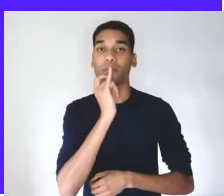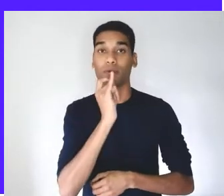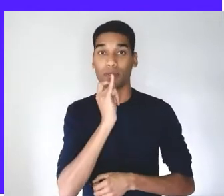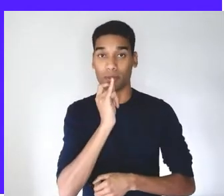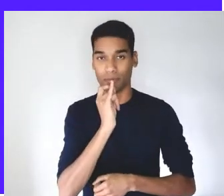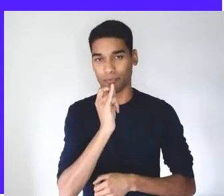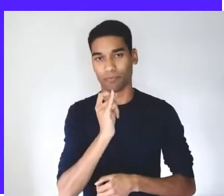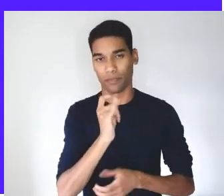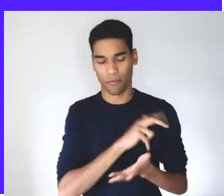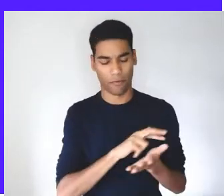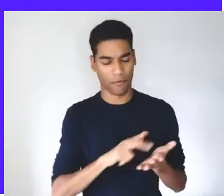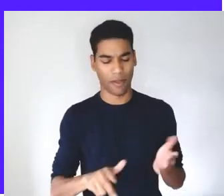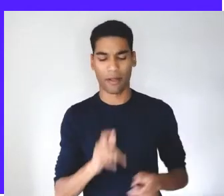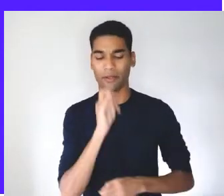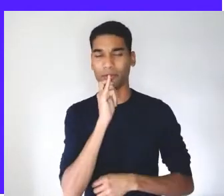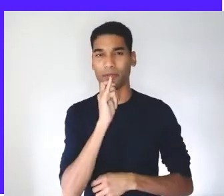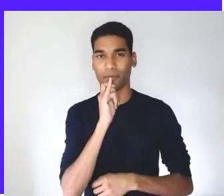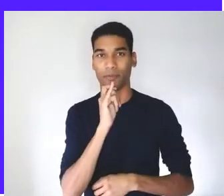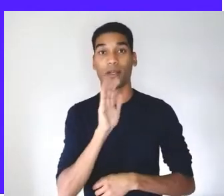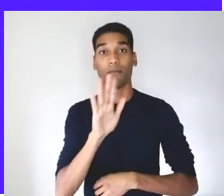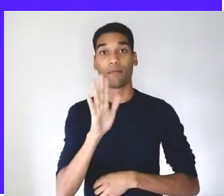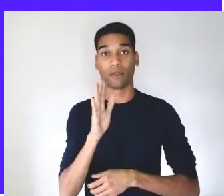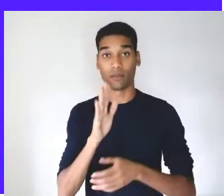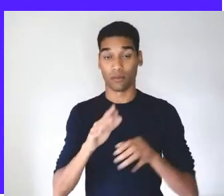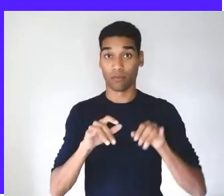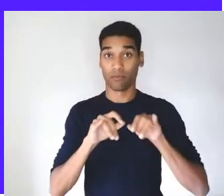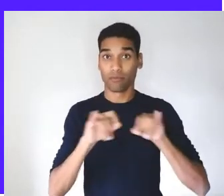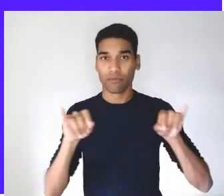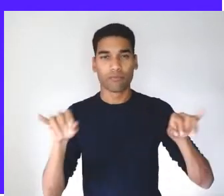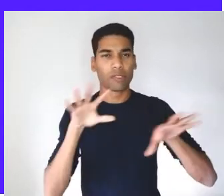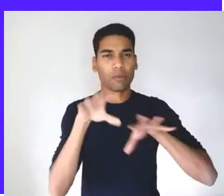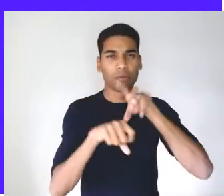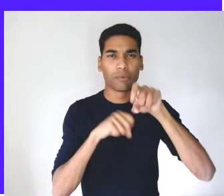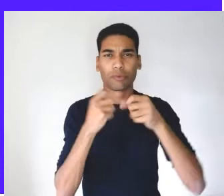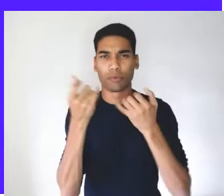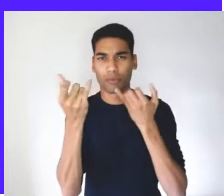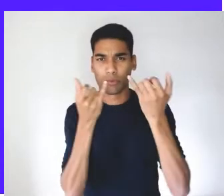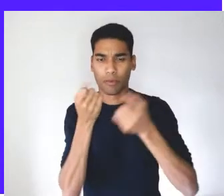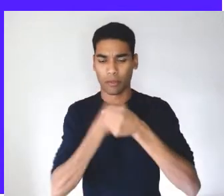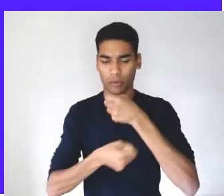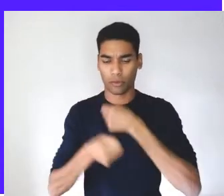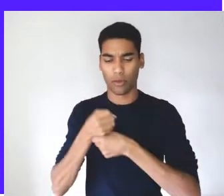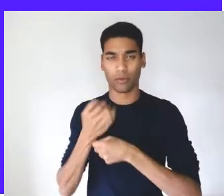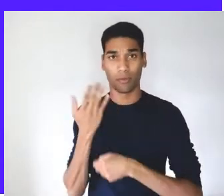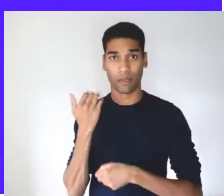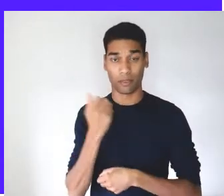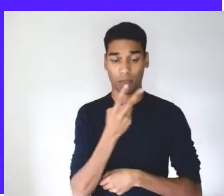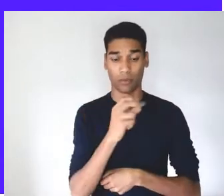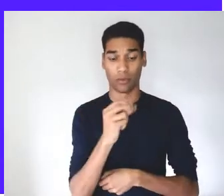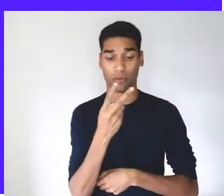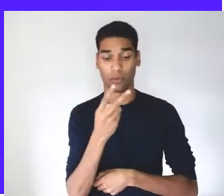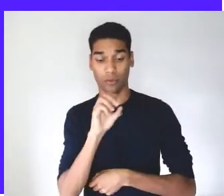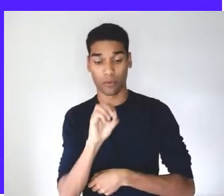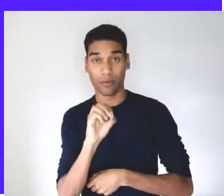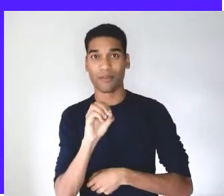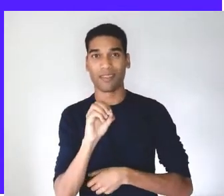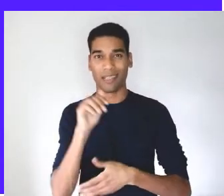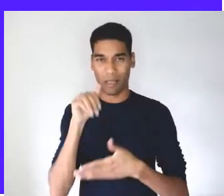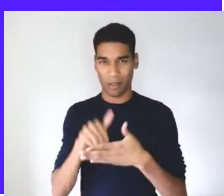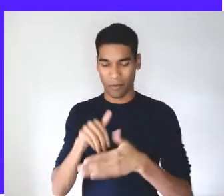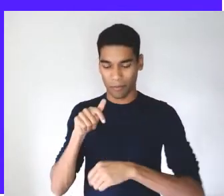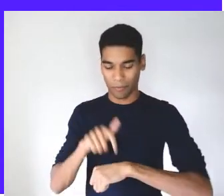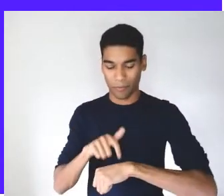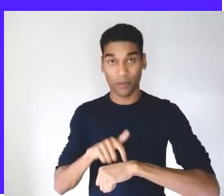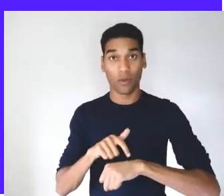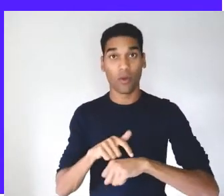na cobertura de 2020, a gente viu de saída, né, das eleições, os jornais grandes, jornais de alcance nacional,